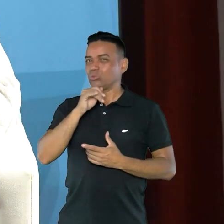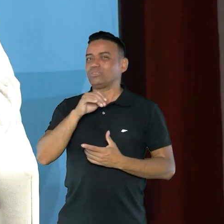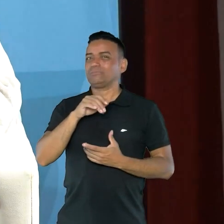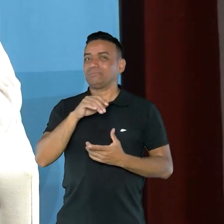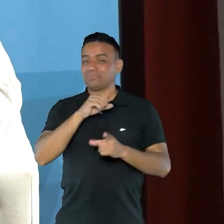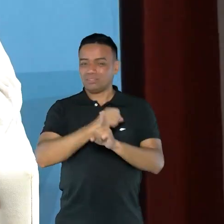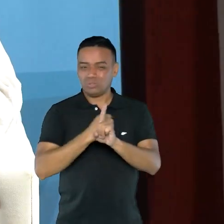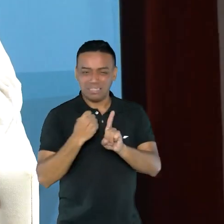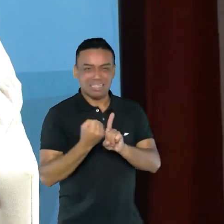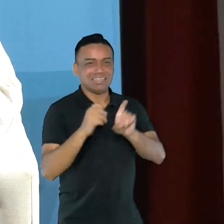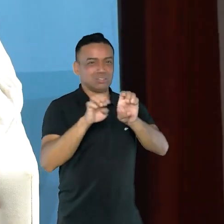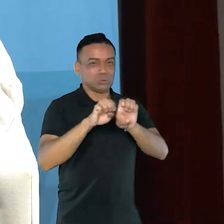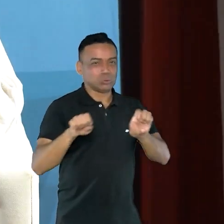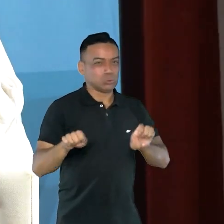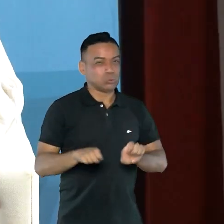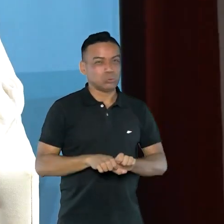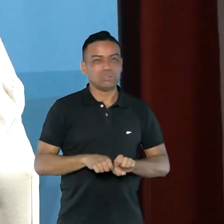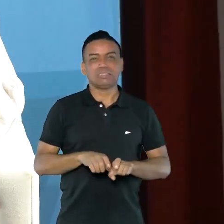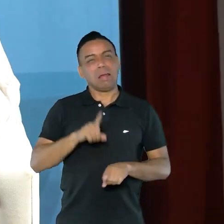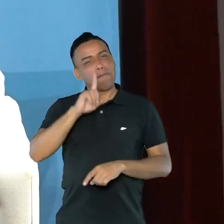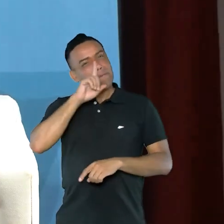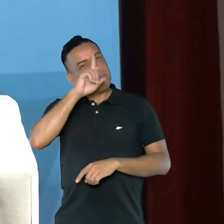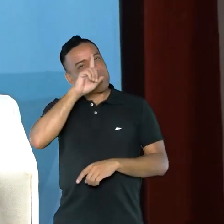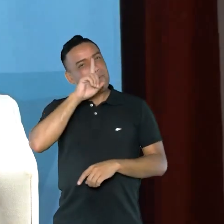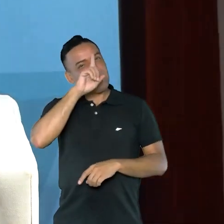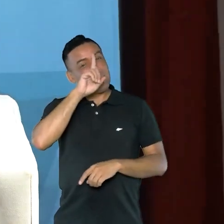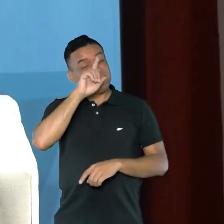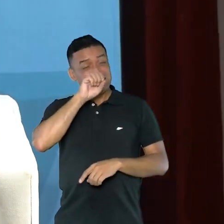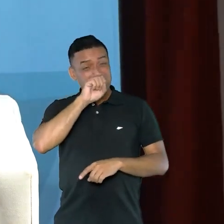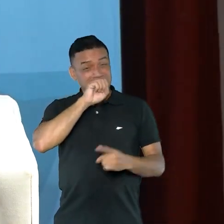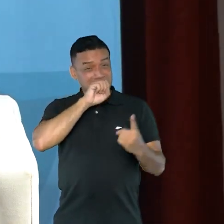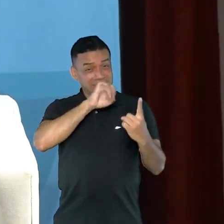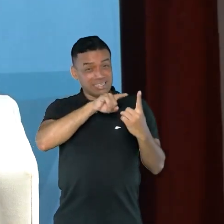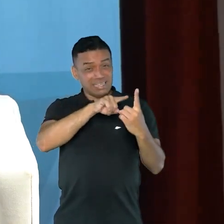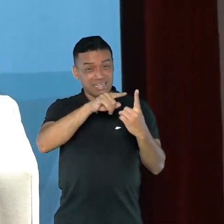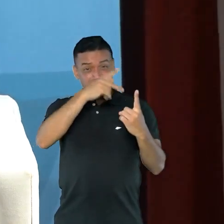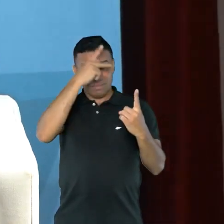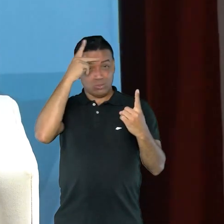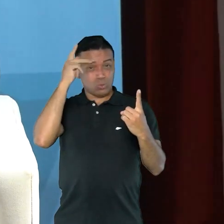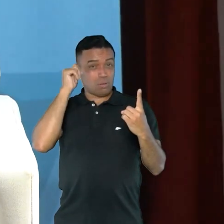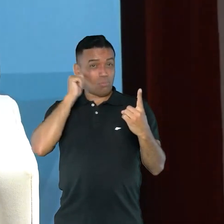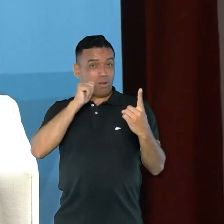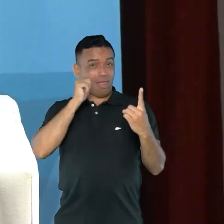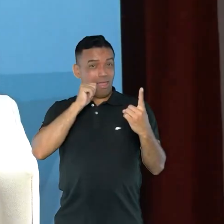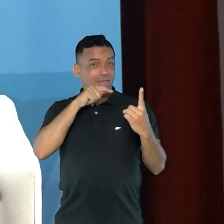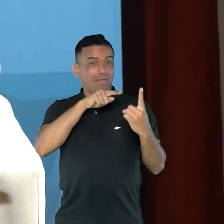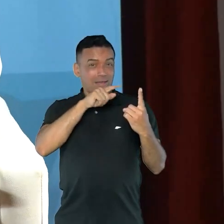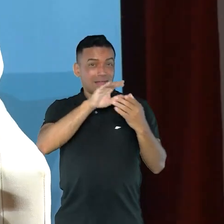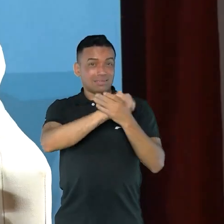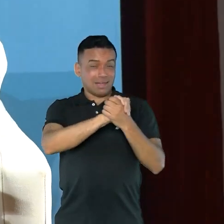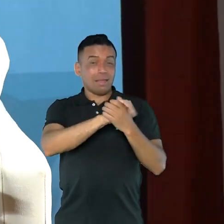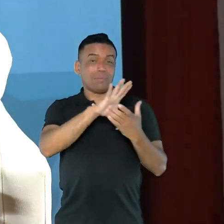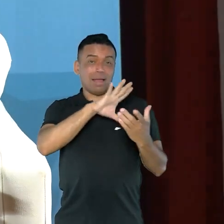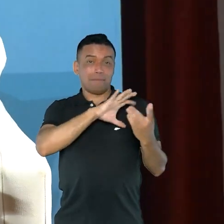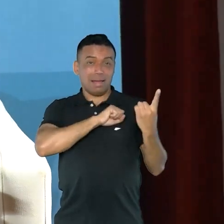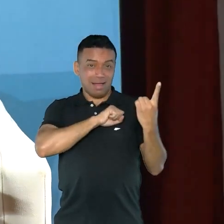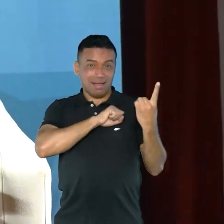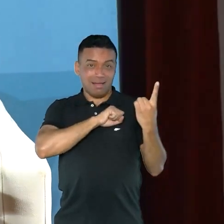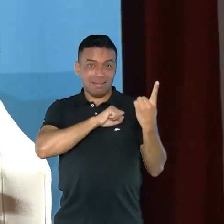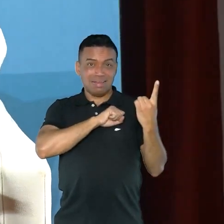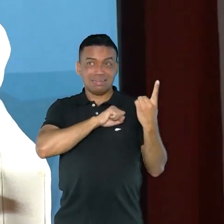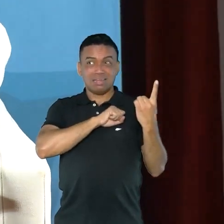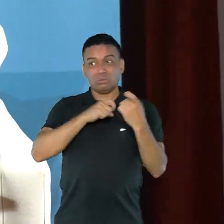funções sociais, porque parece que se esposa é para amar, então essa dimensão sexual parece ser